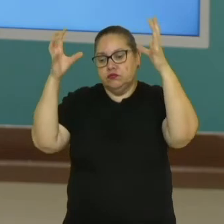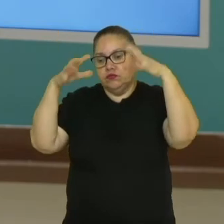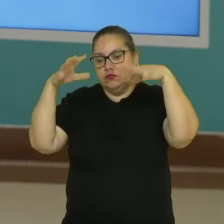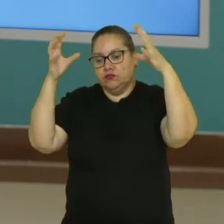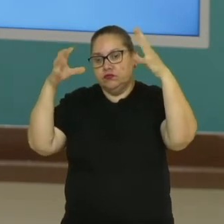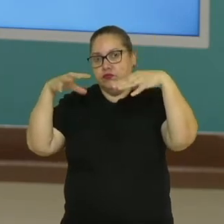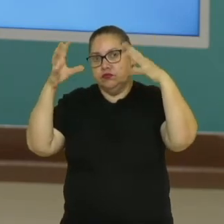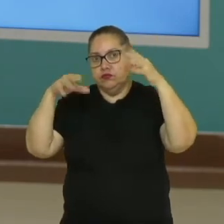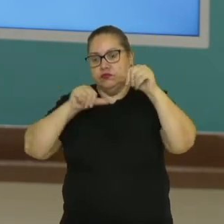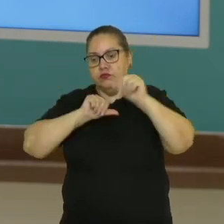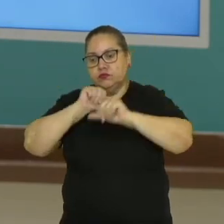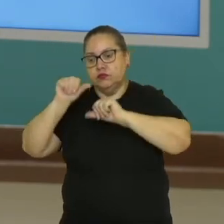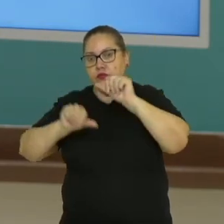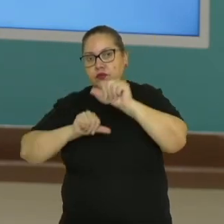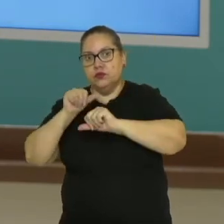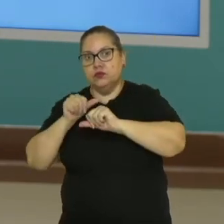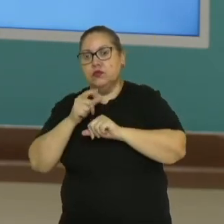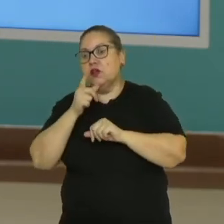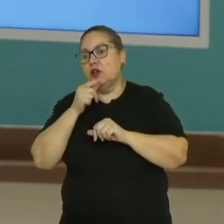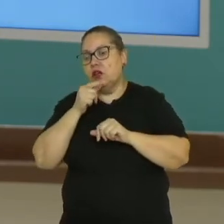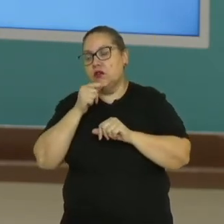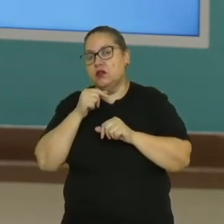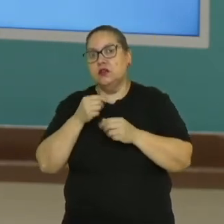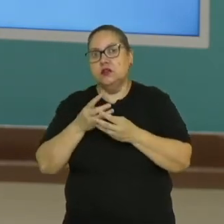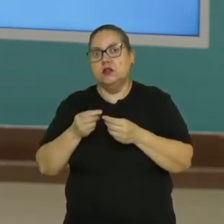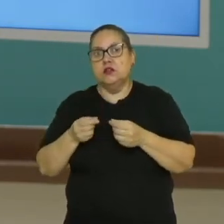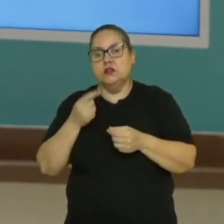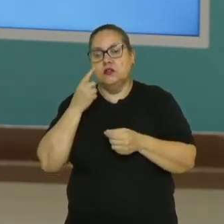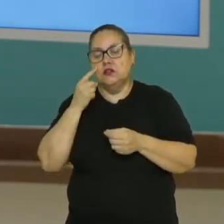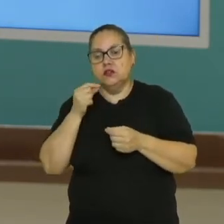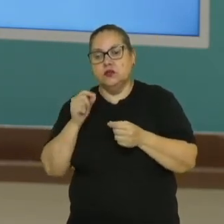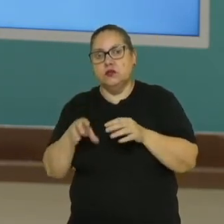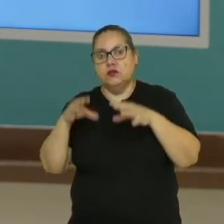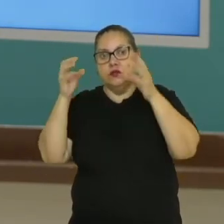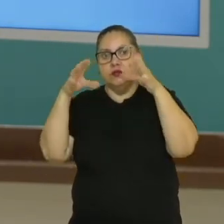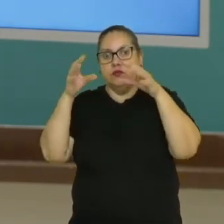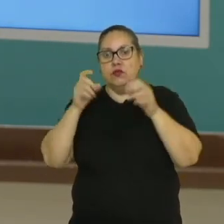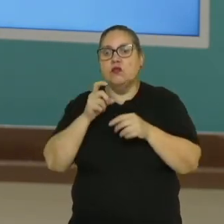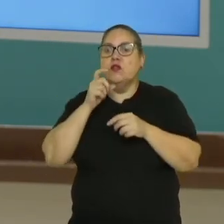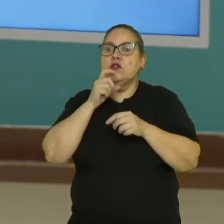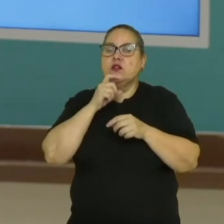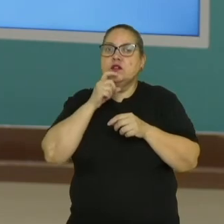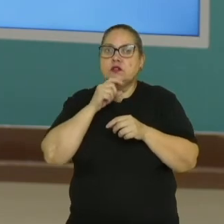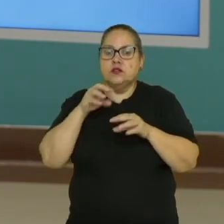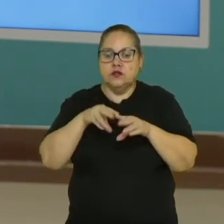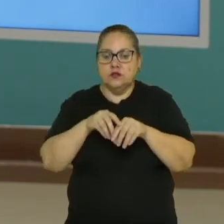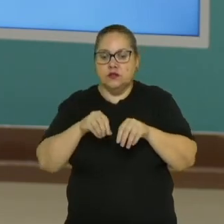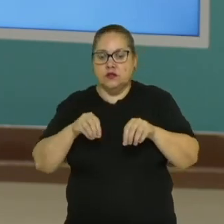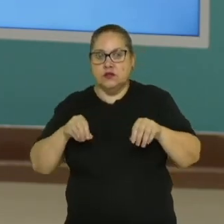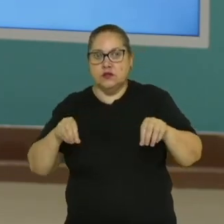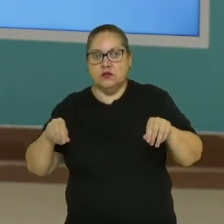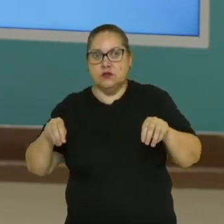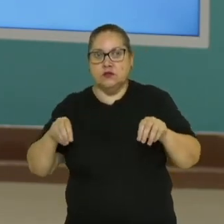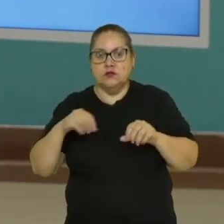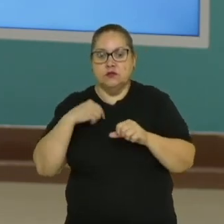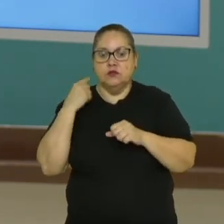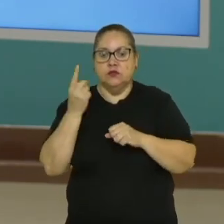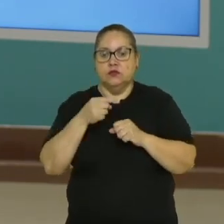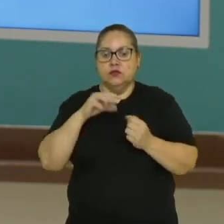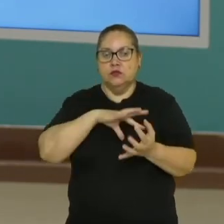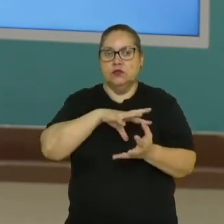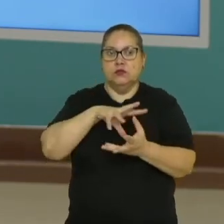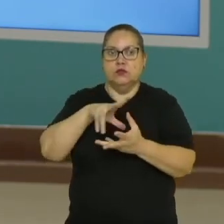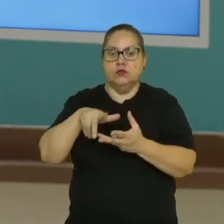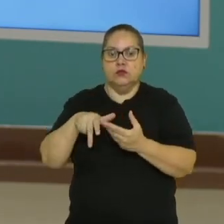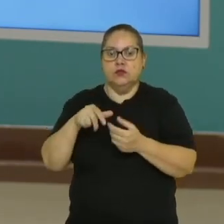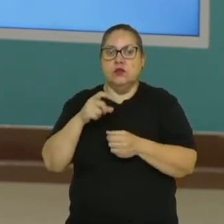foi passando para o estado líquido. E essas gotículas foram resfriando a superfície do nosso planeta. Quando essa